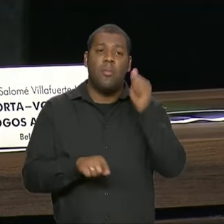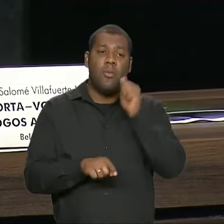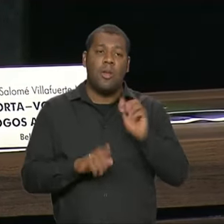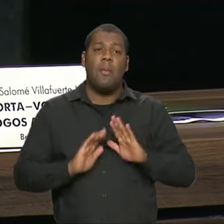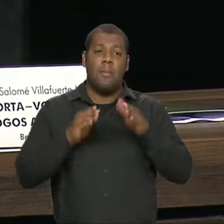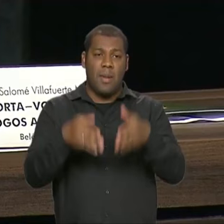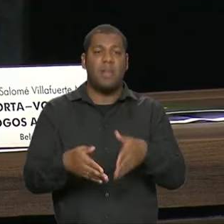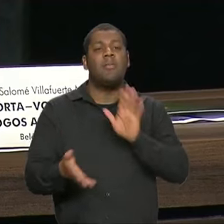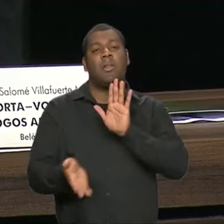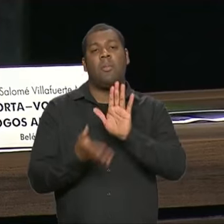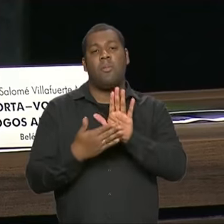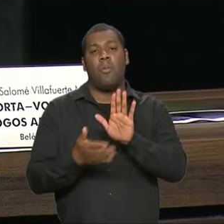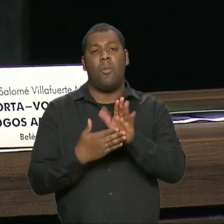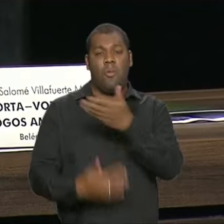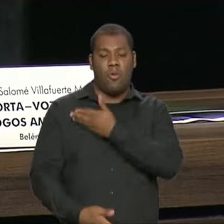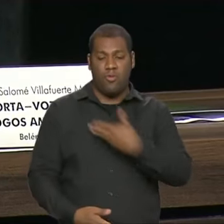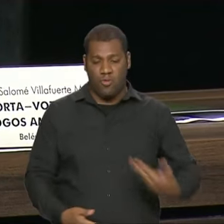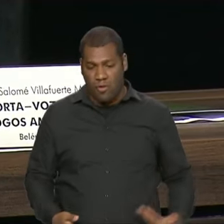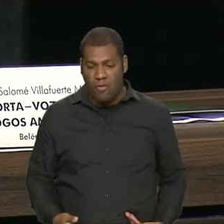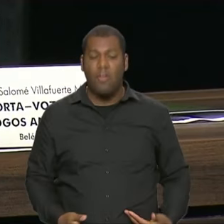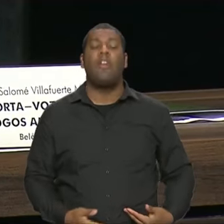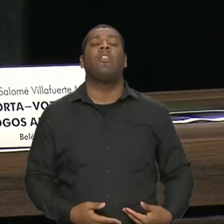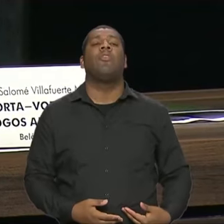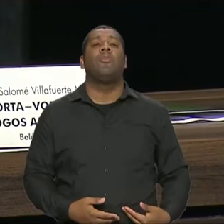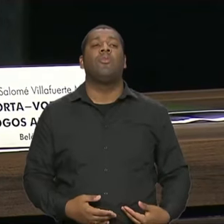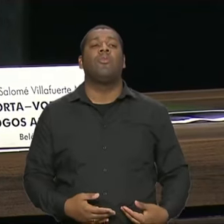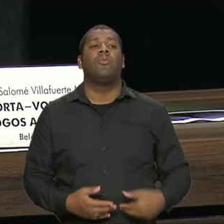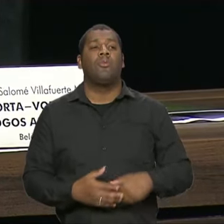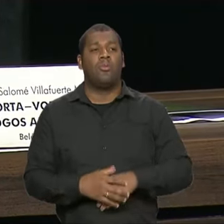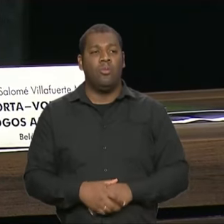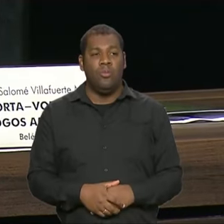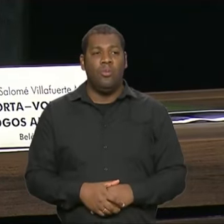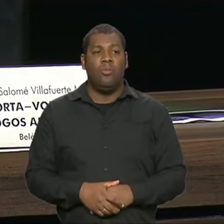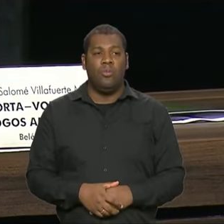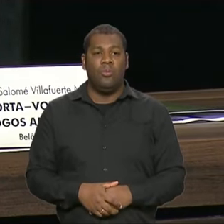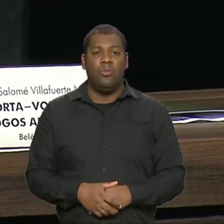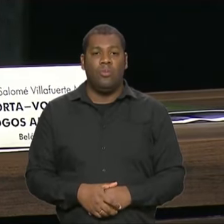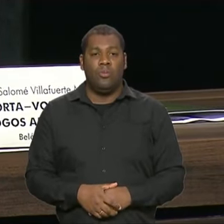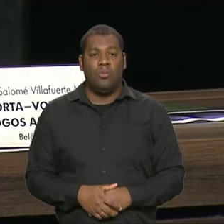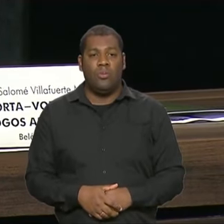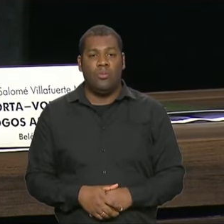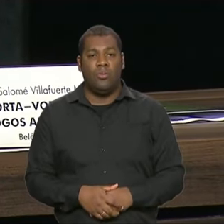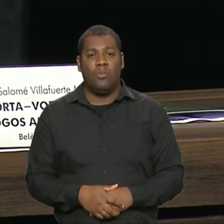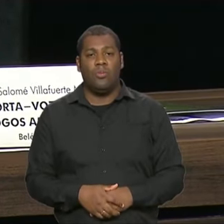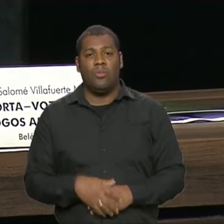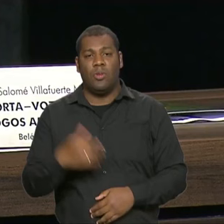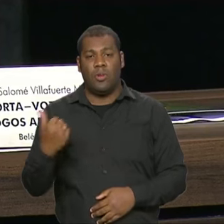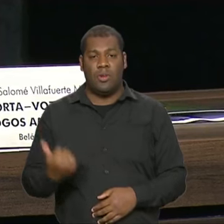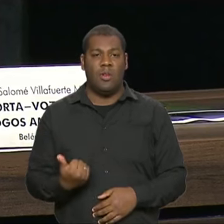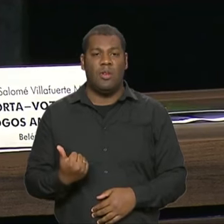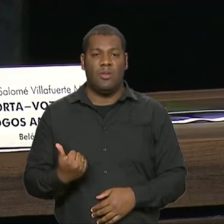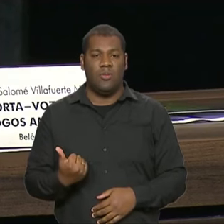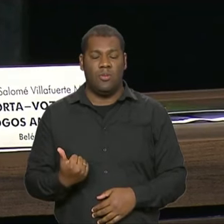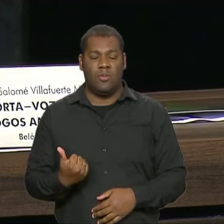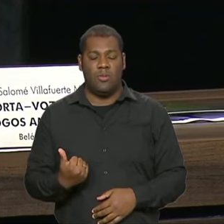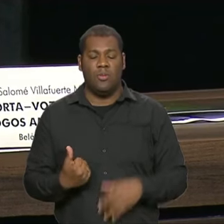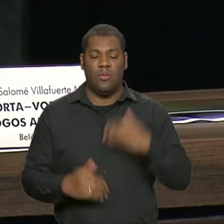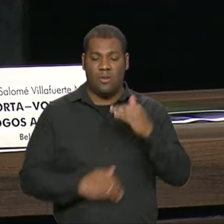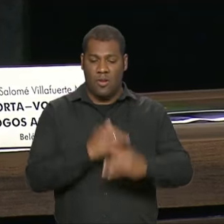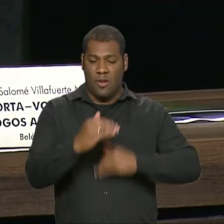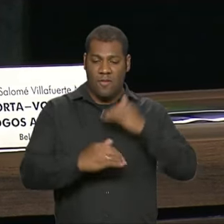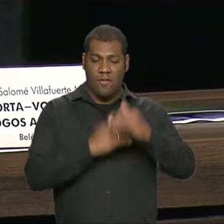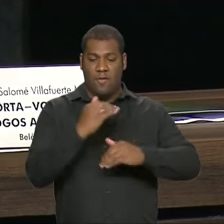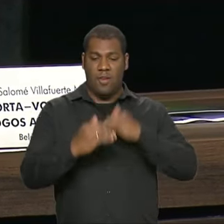iniciativas, compromissos e políticas dos estados para frear os processos de violação de direitos e